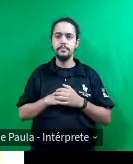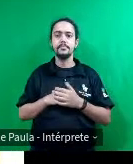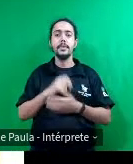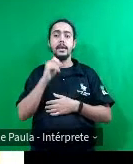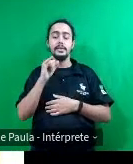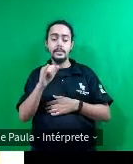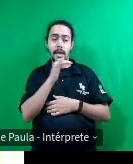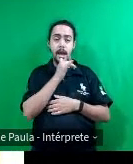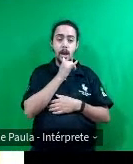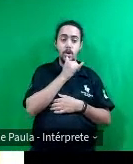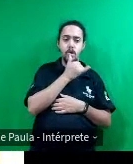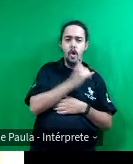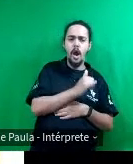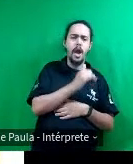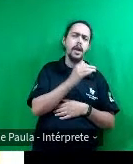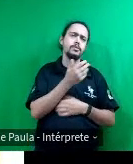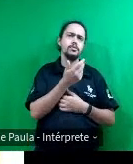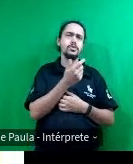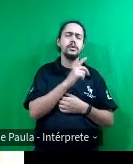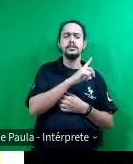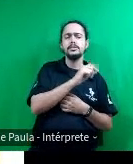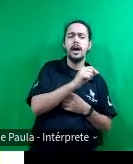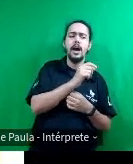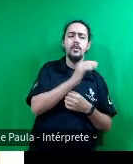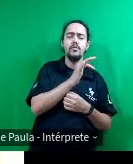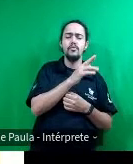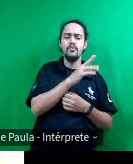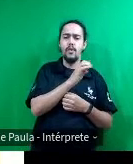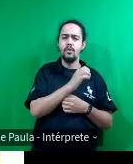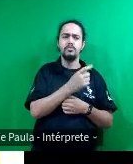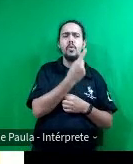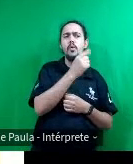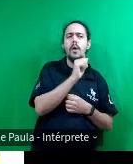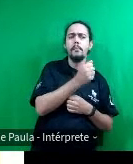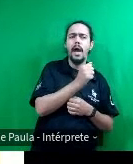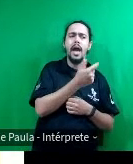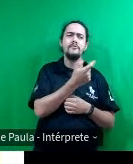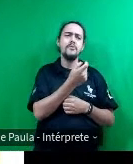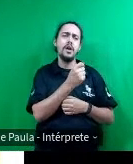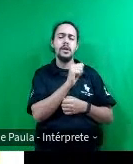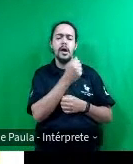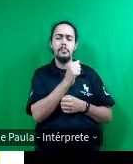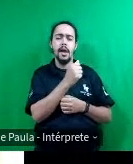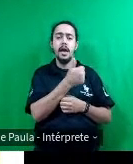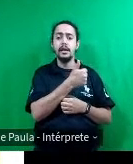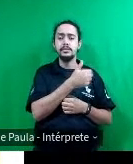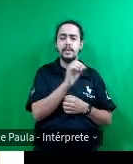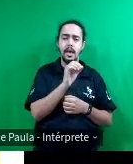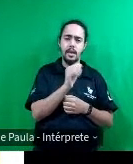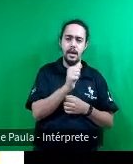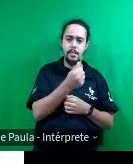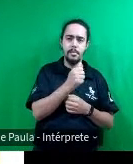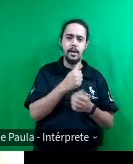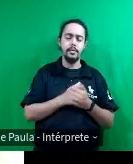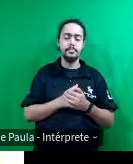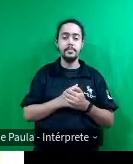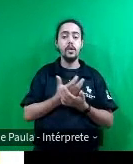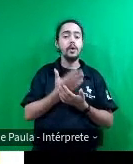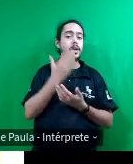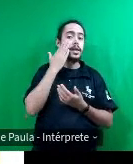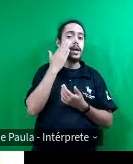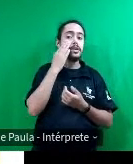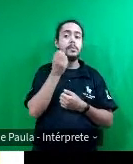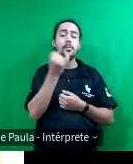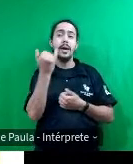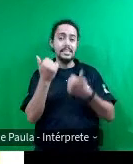20 amperes, 100 amperes, 1 ampere, e eu quero saber desse total de corrente ampere que sai da fonte, quanto que desce pelo